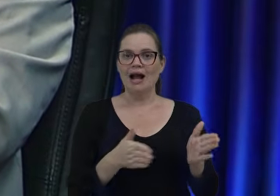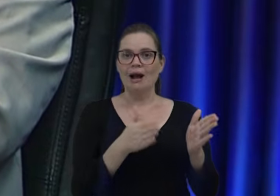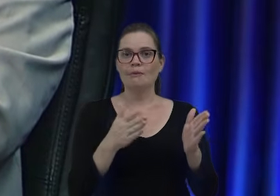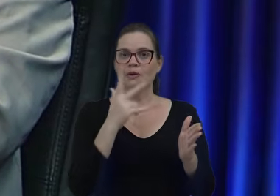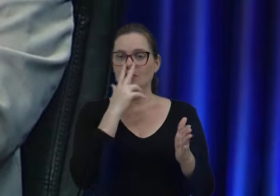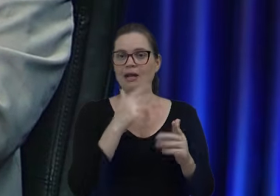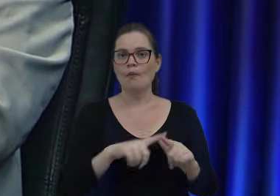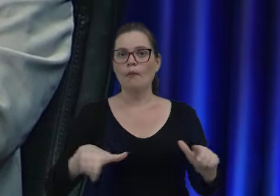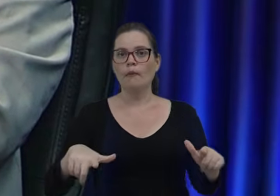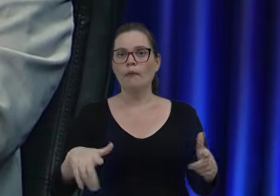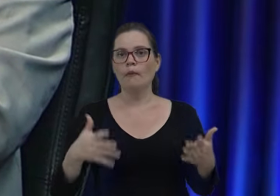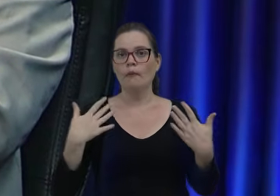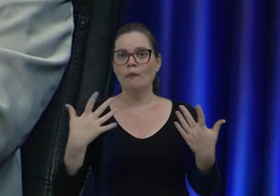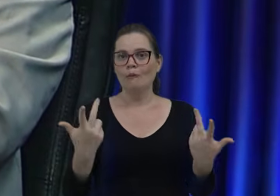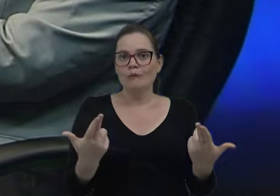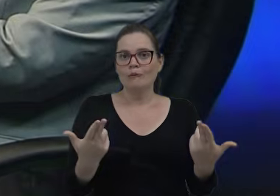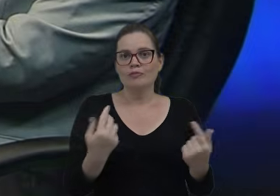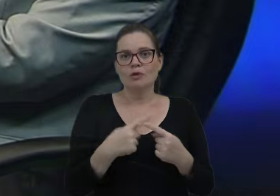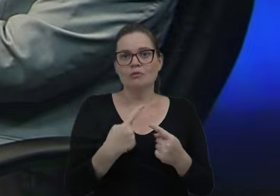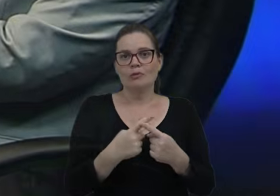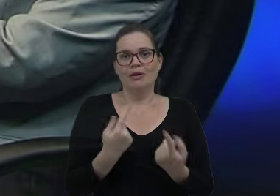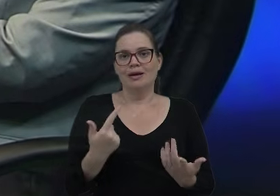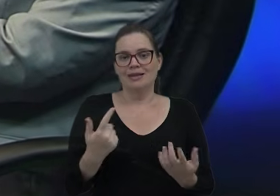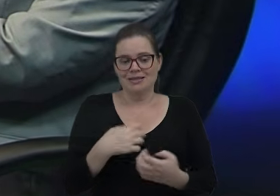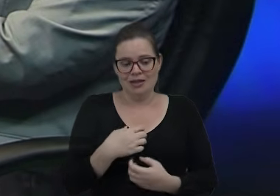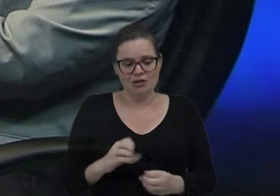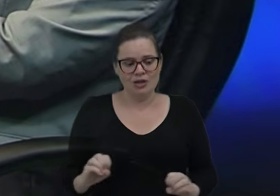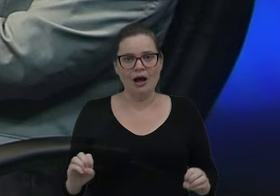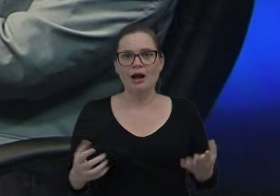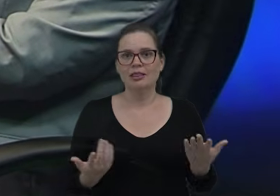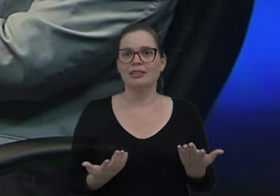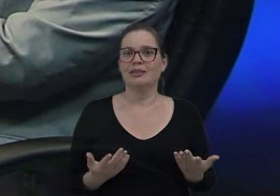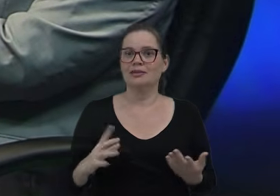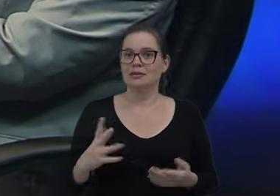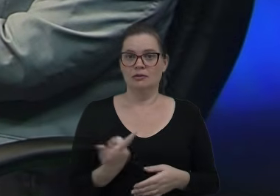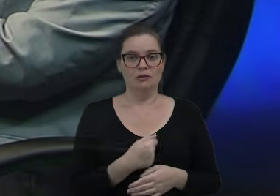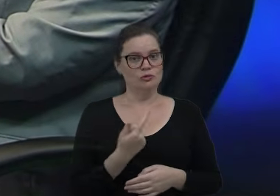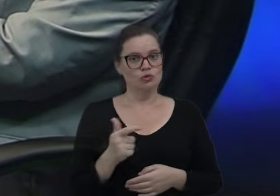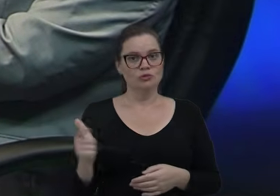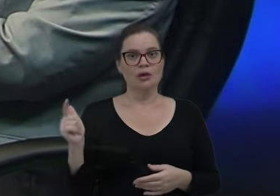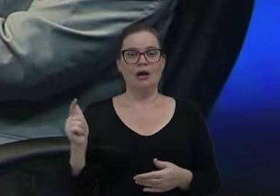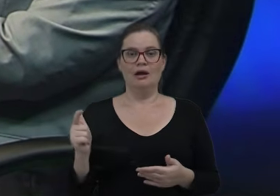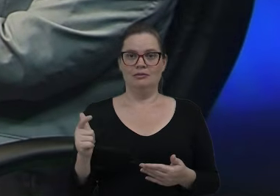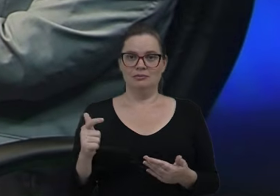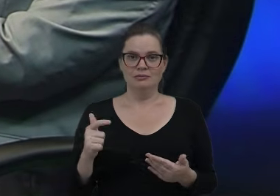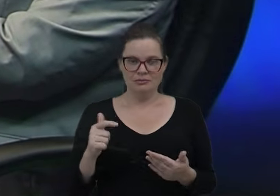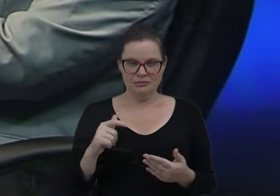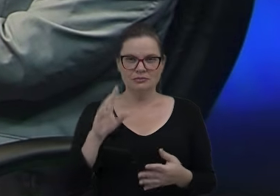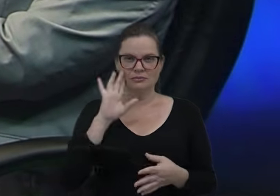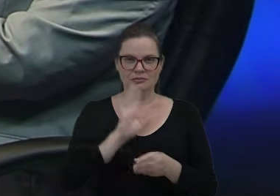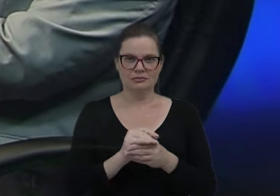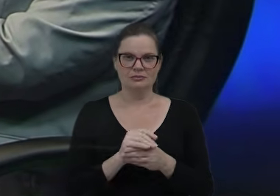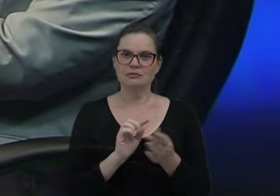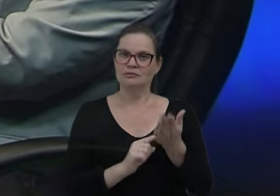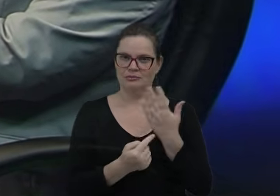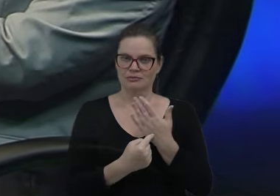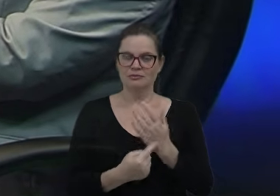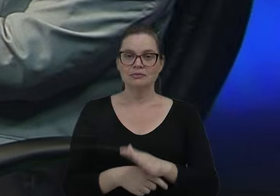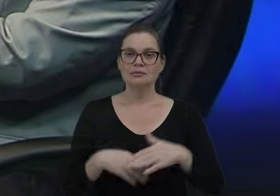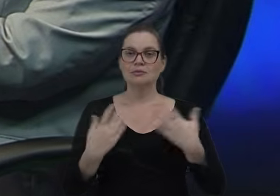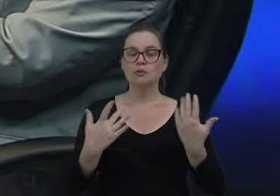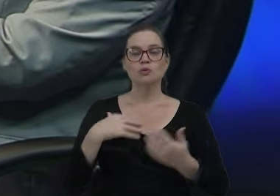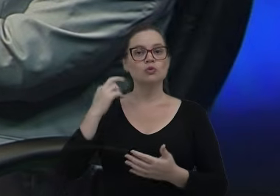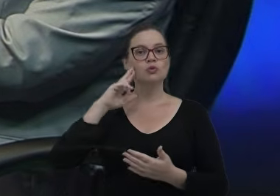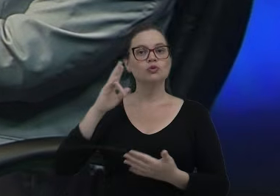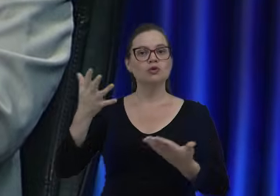deserto. Então, é um caminho sem salvação. Então, o Senhor, ele quer, né, nos colocar